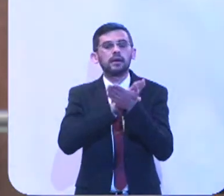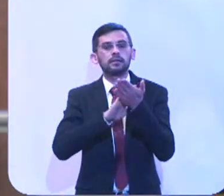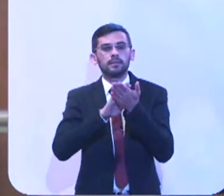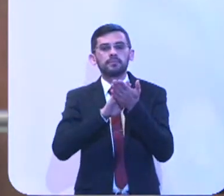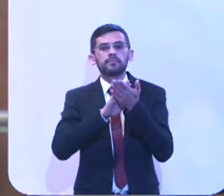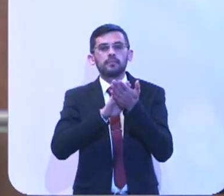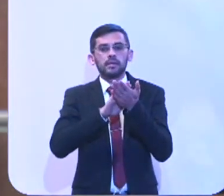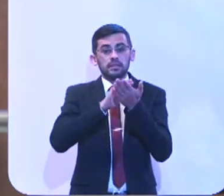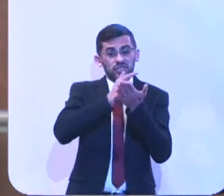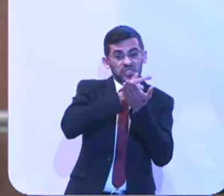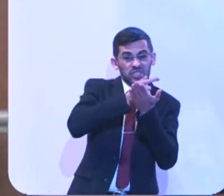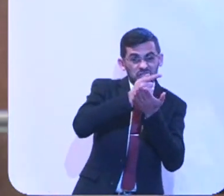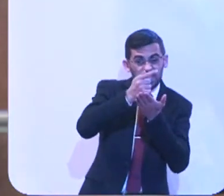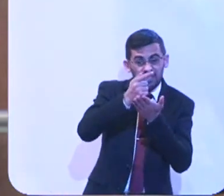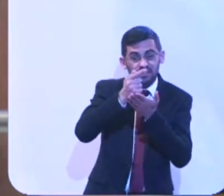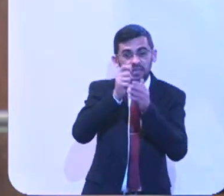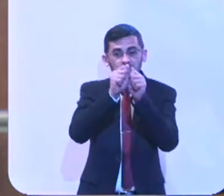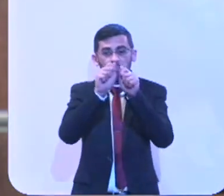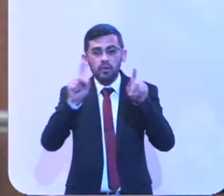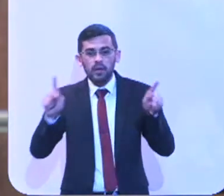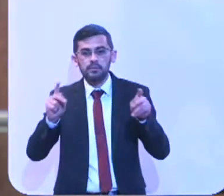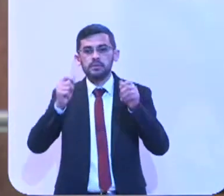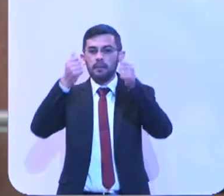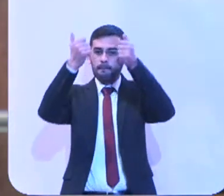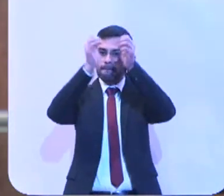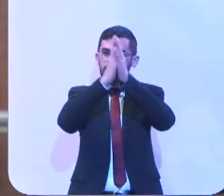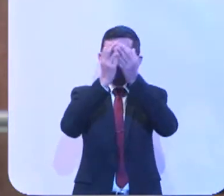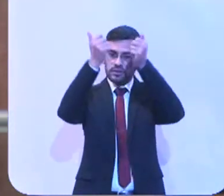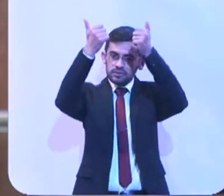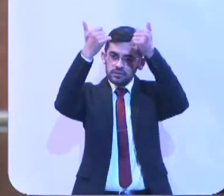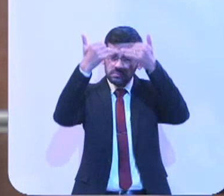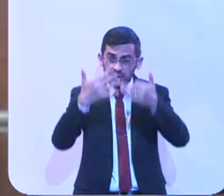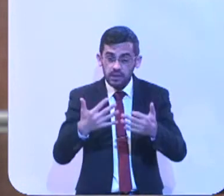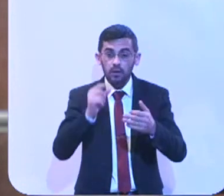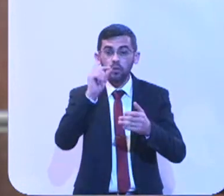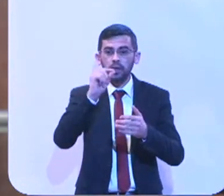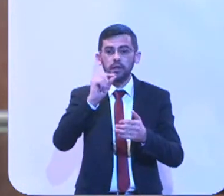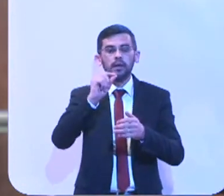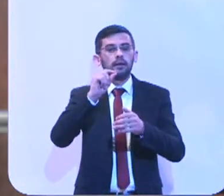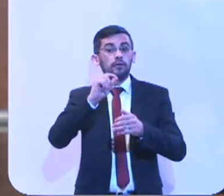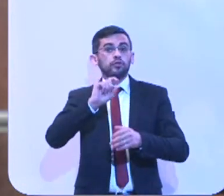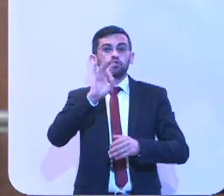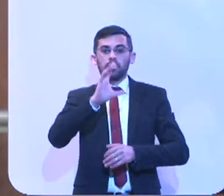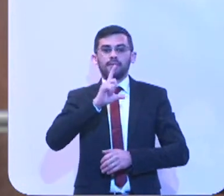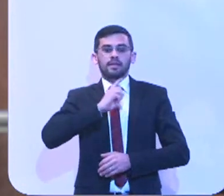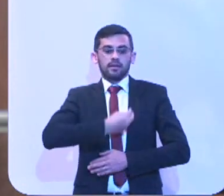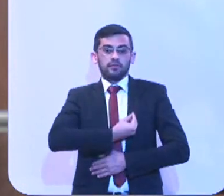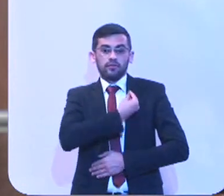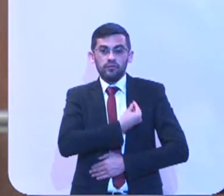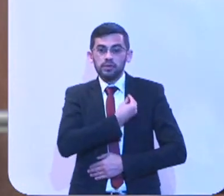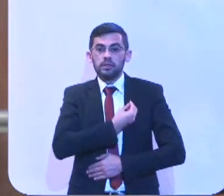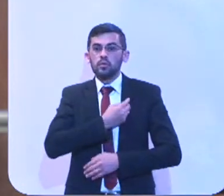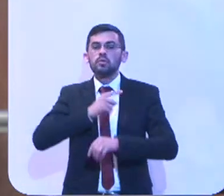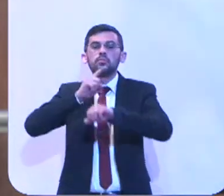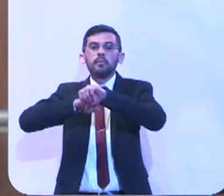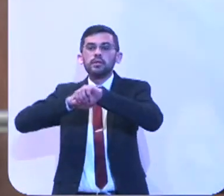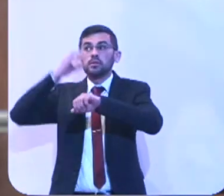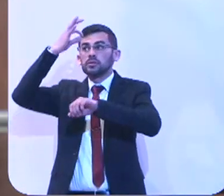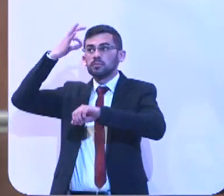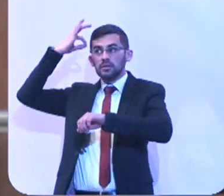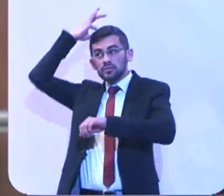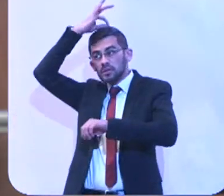E de Gênesis a Apocalipse, a Bíblia vai nos mostrar que vida vem quando o Espírito de Deus é soprado nas narinas do homem.